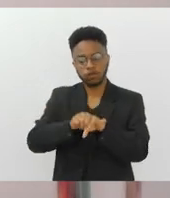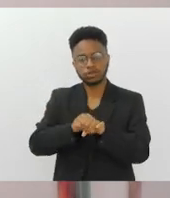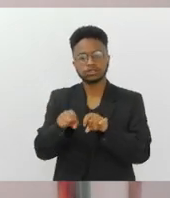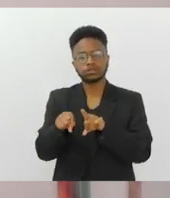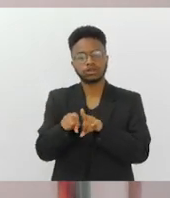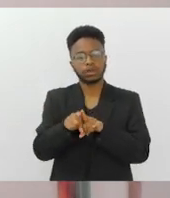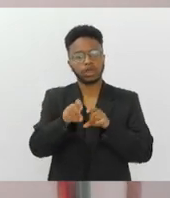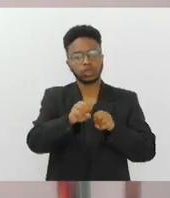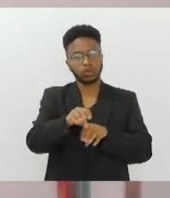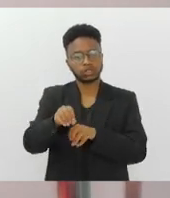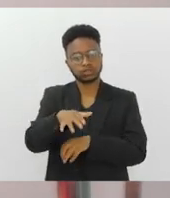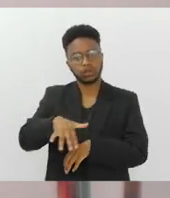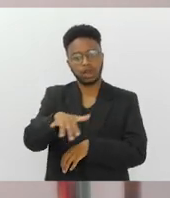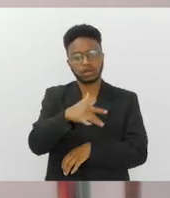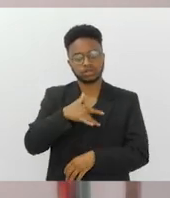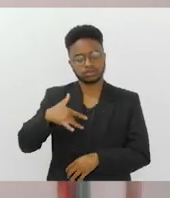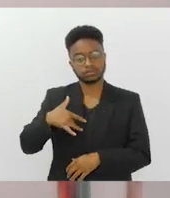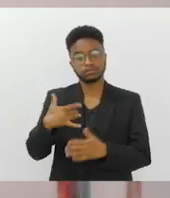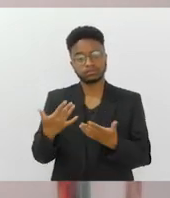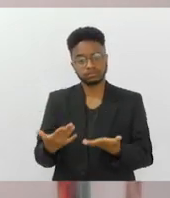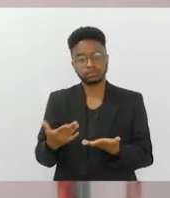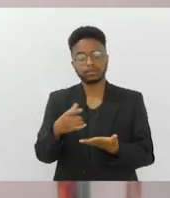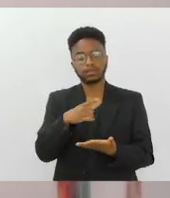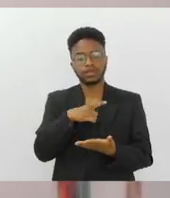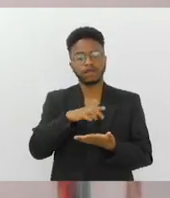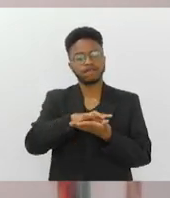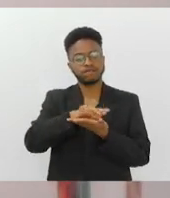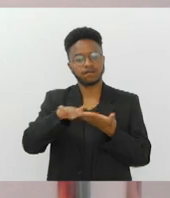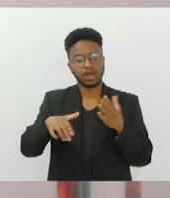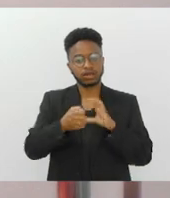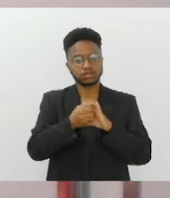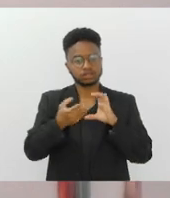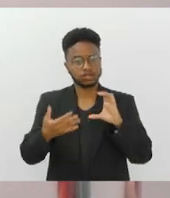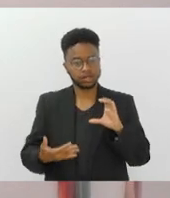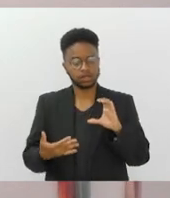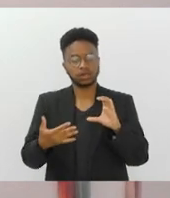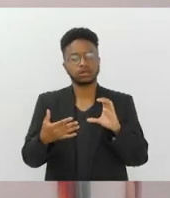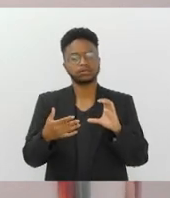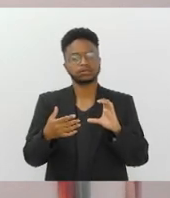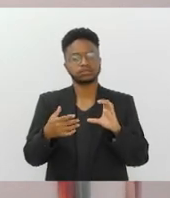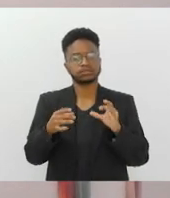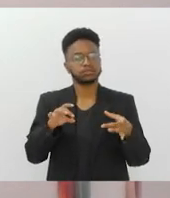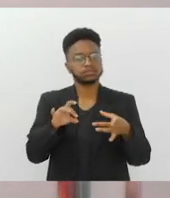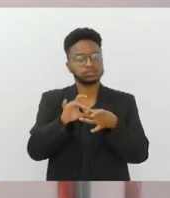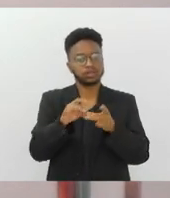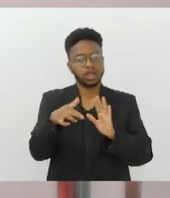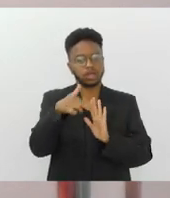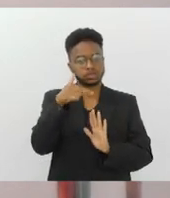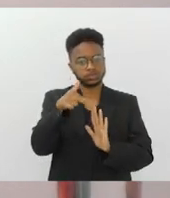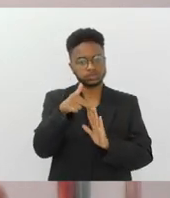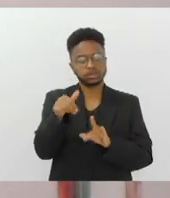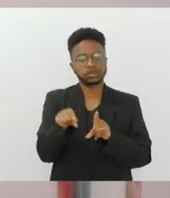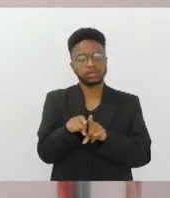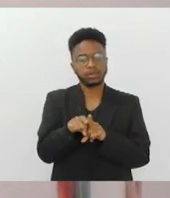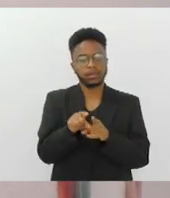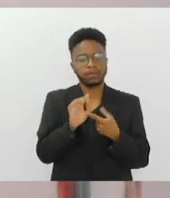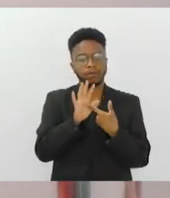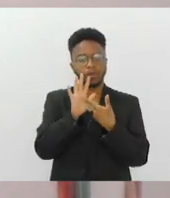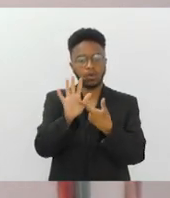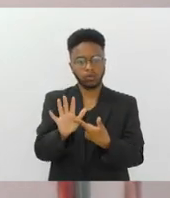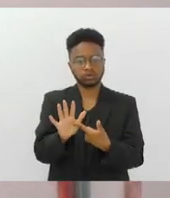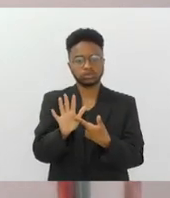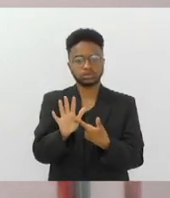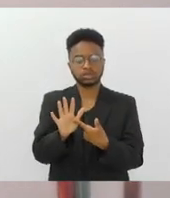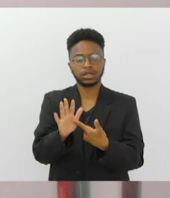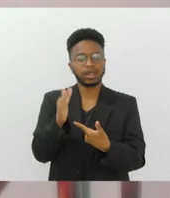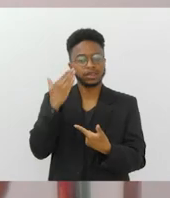em saúde, né? Então, há uma série de elementos que estão presentes nessa resolução e que vão falar também, entender um